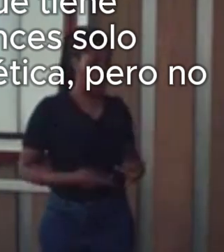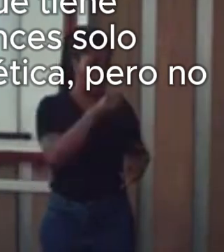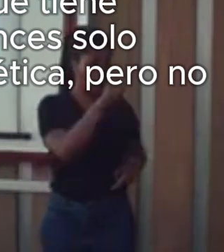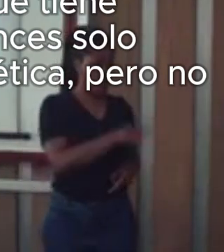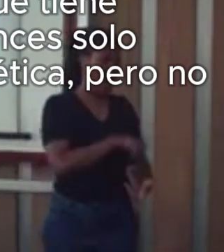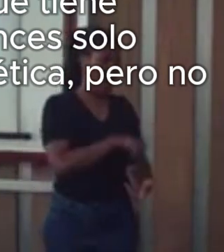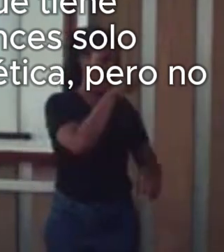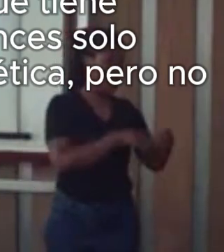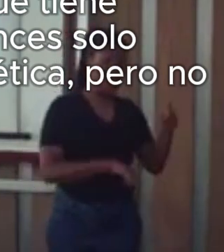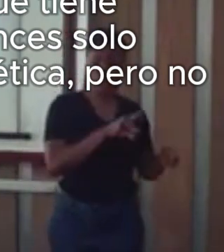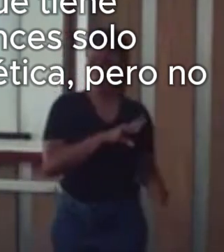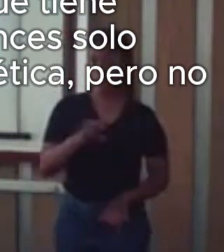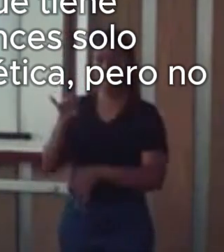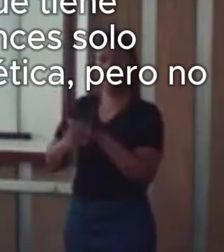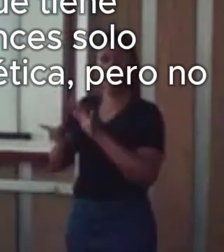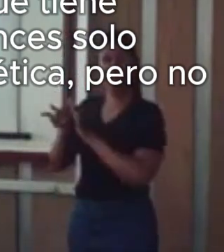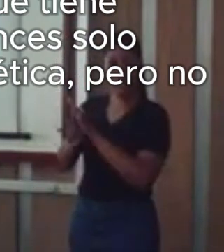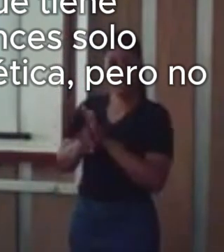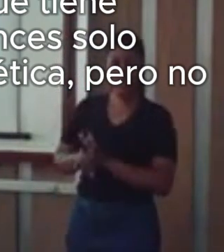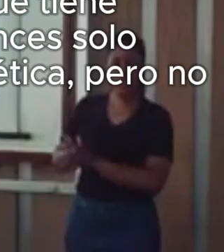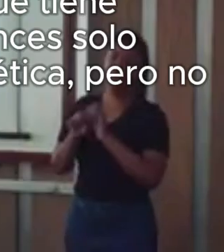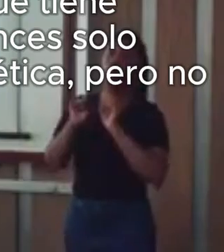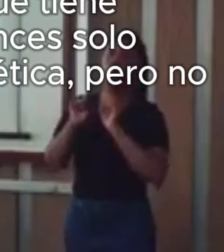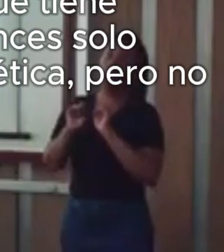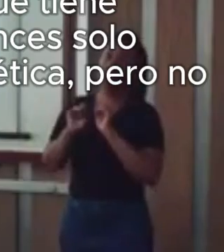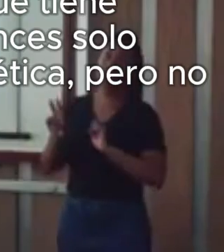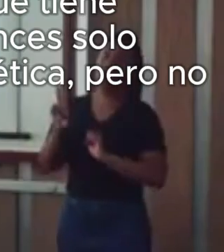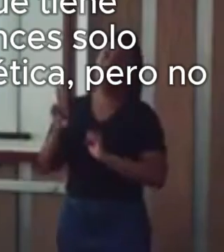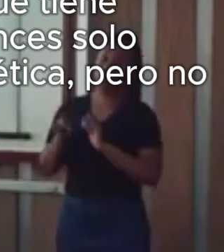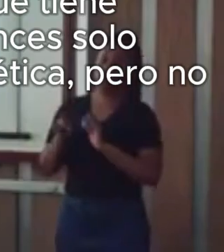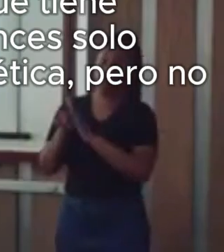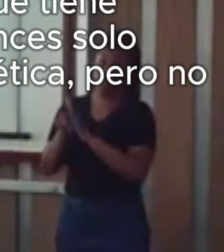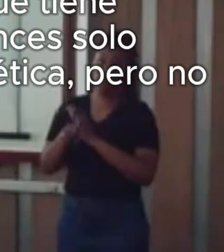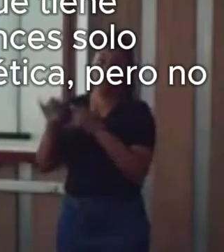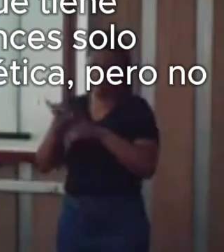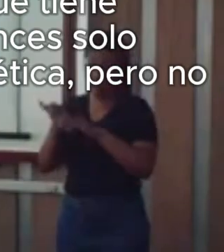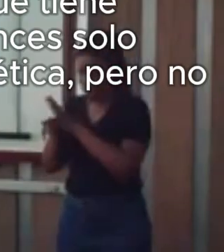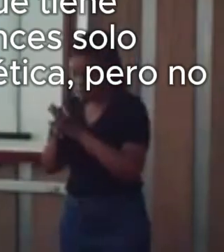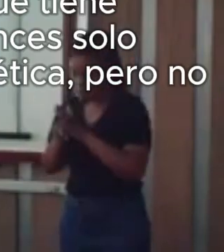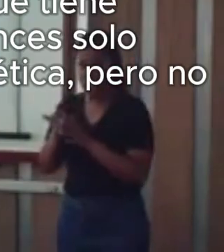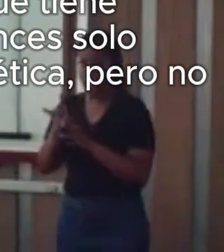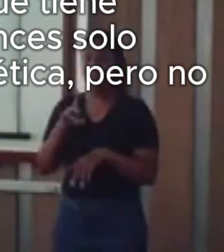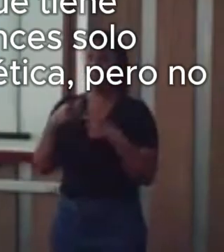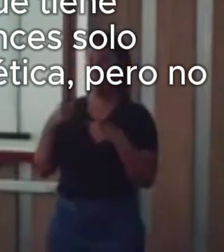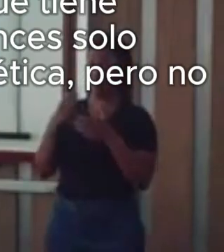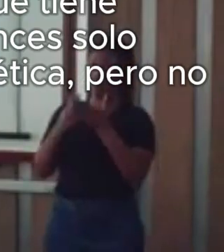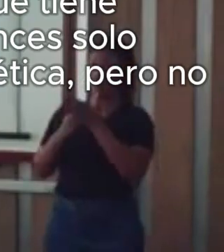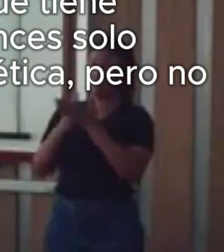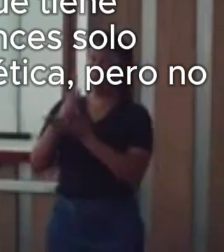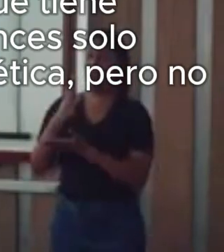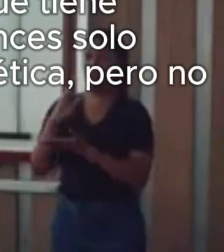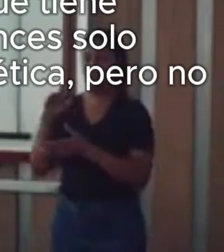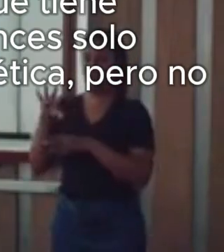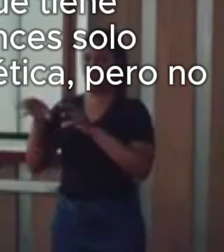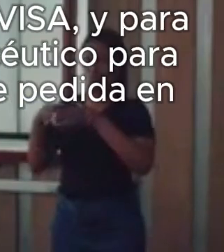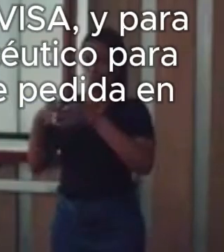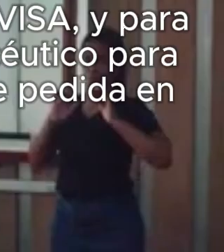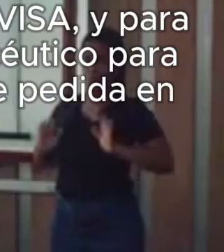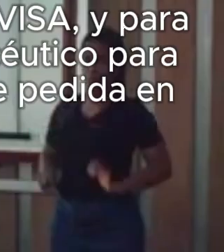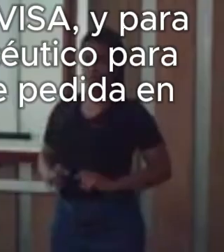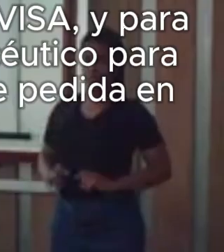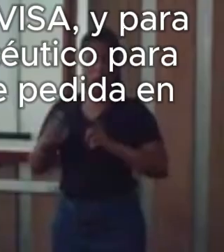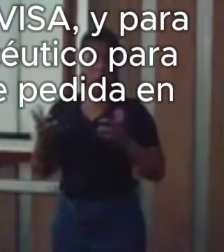podia fazer um estudo clínico com a autorização da CONEP, que é a autoridade ética, mas a gente não podia nem pensar